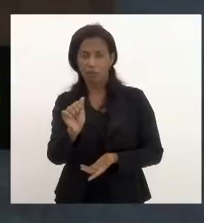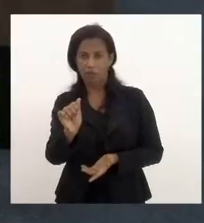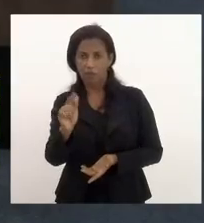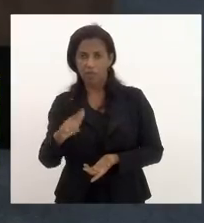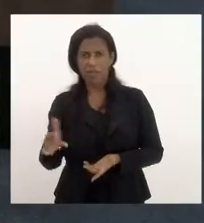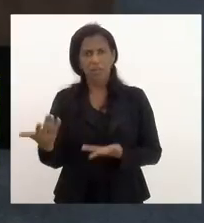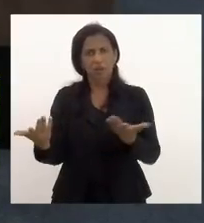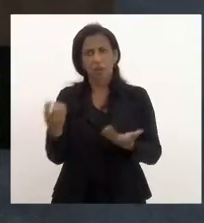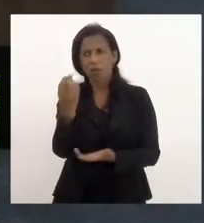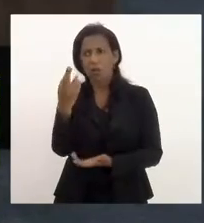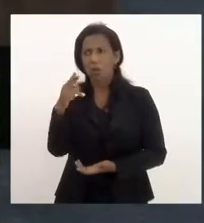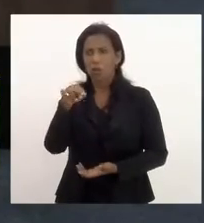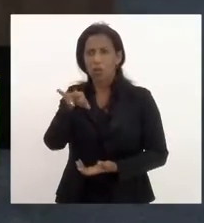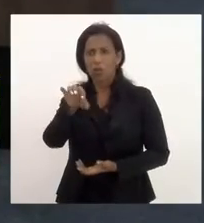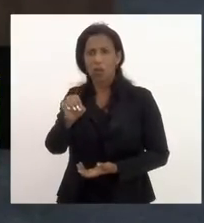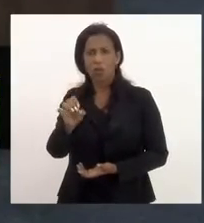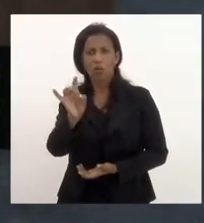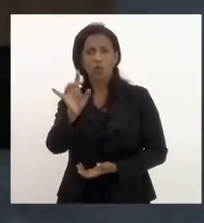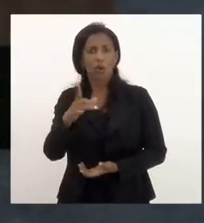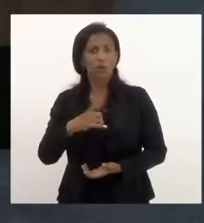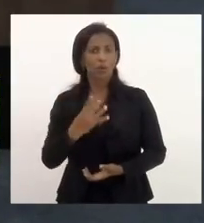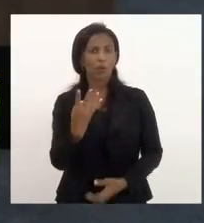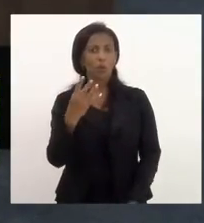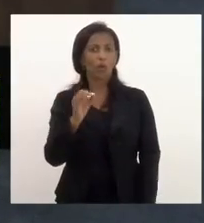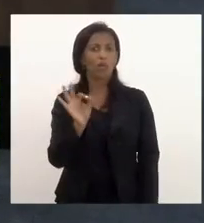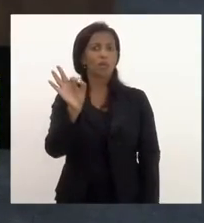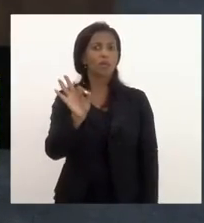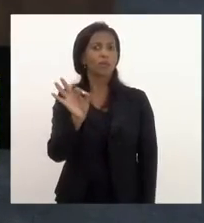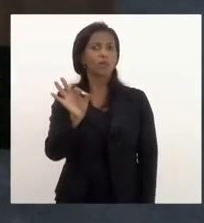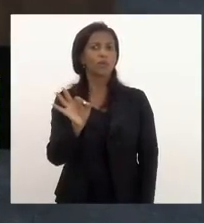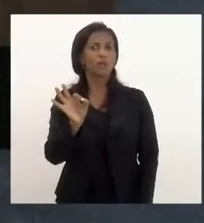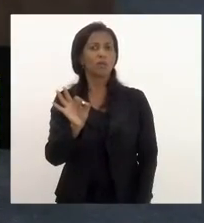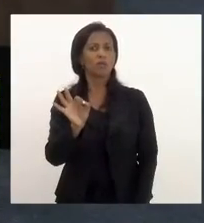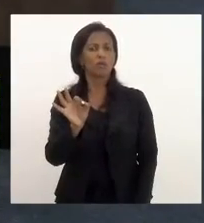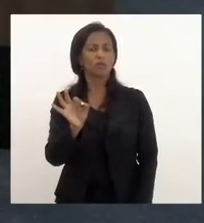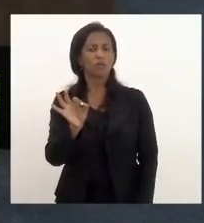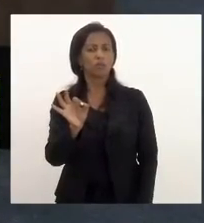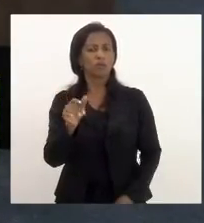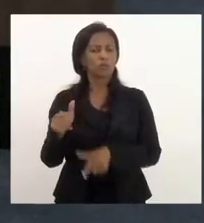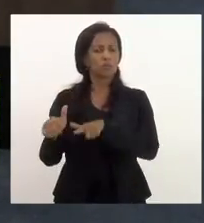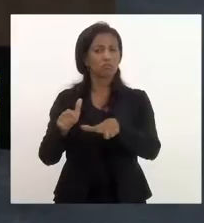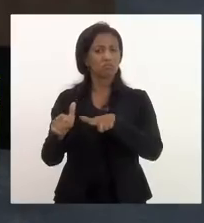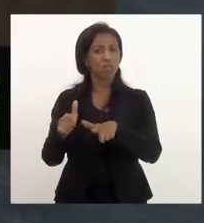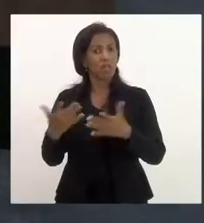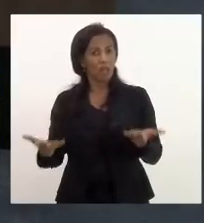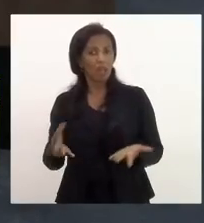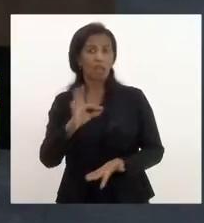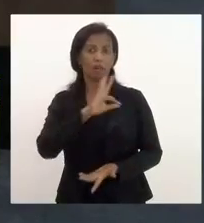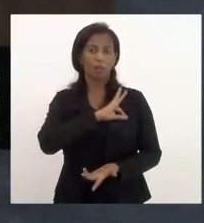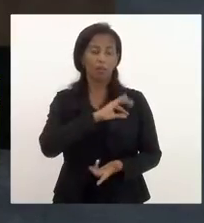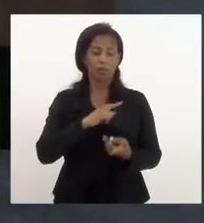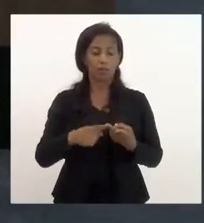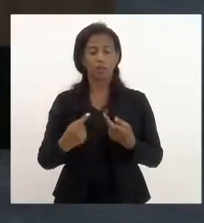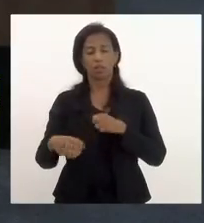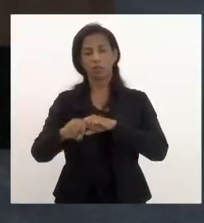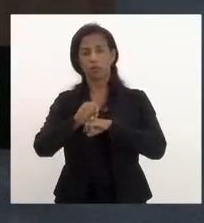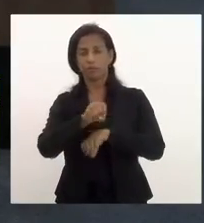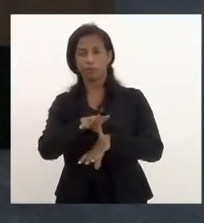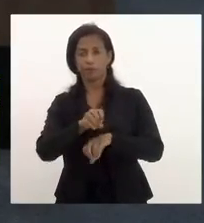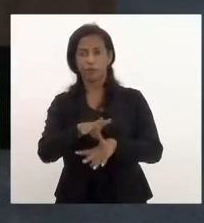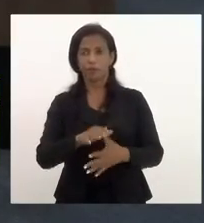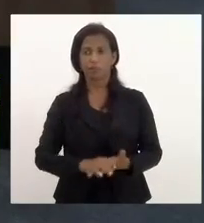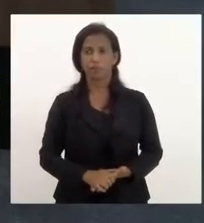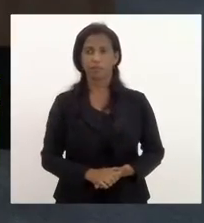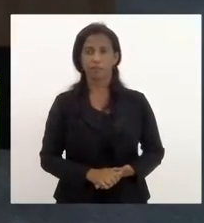Doutor Nelson Nós só temos quarenta por cento dos cargos ocupados isso é na polícia na educação